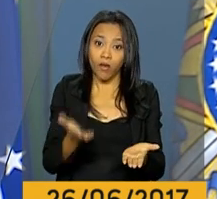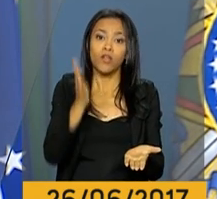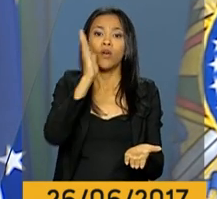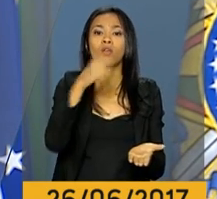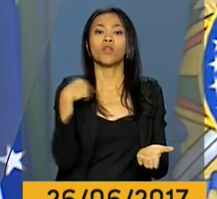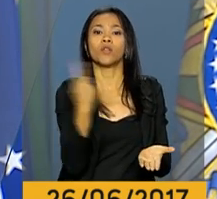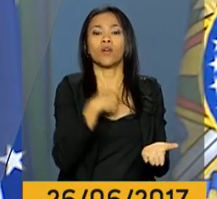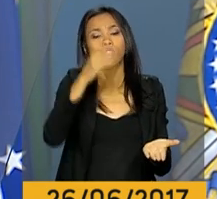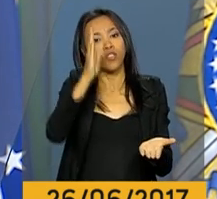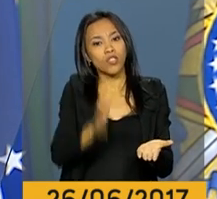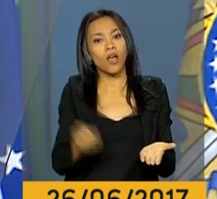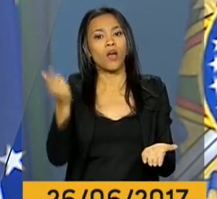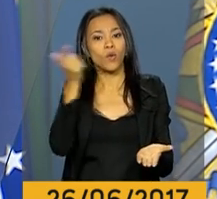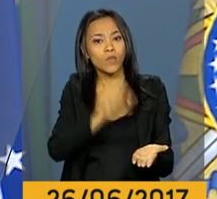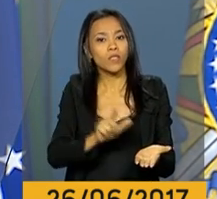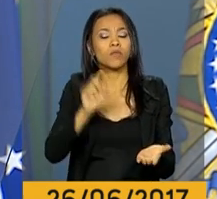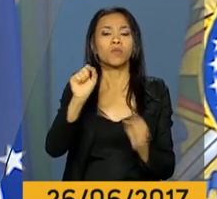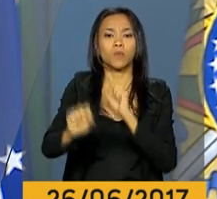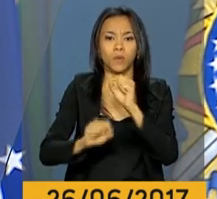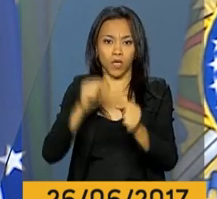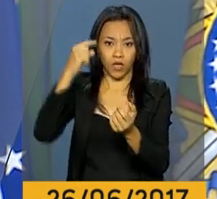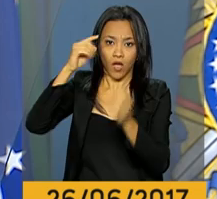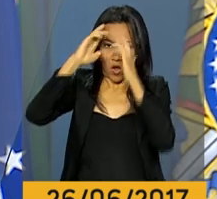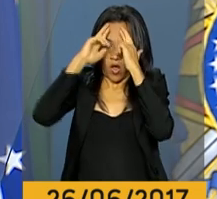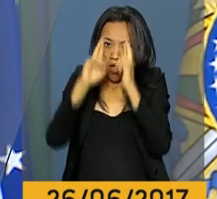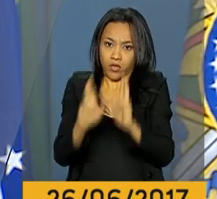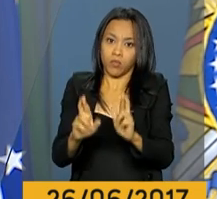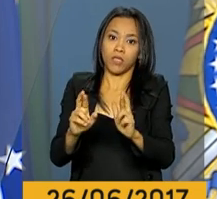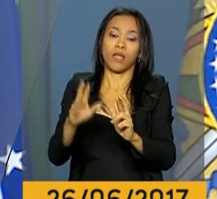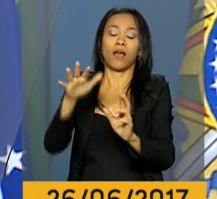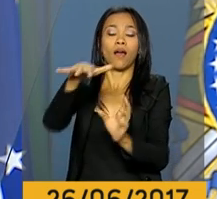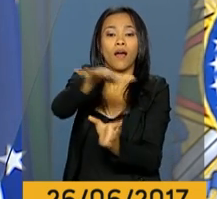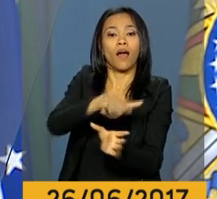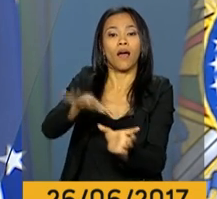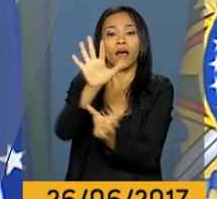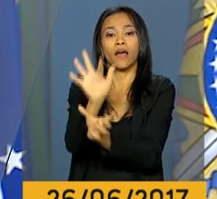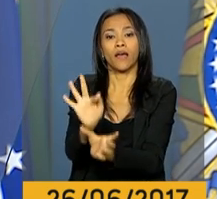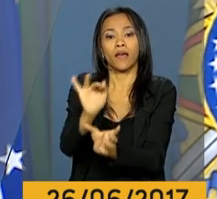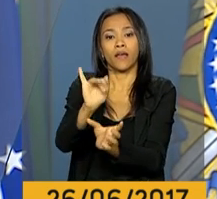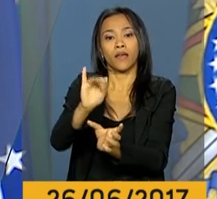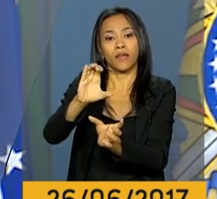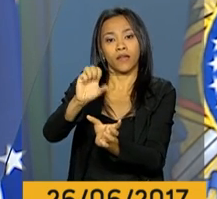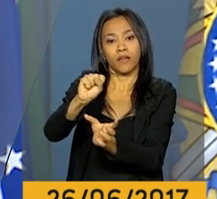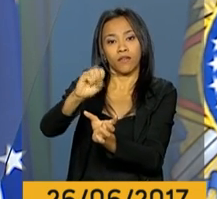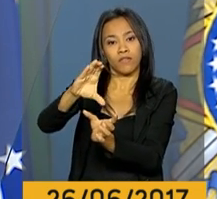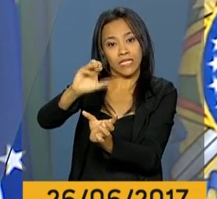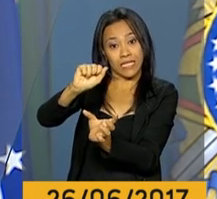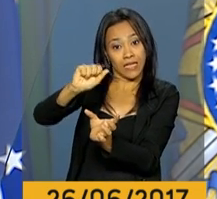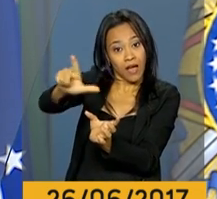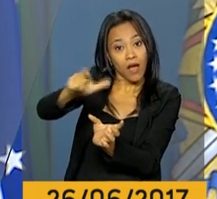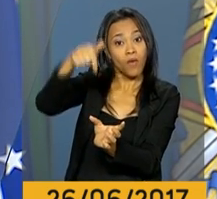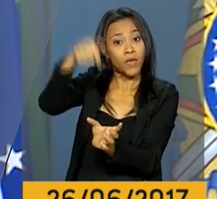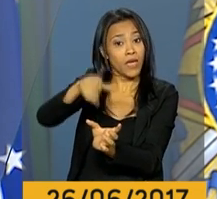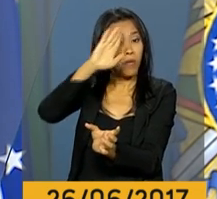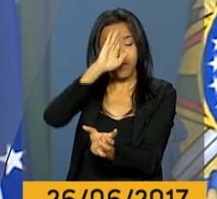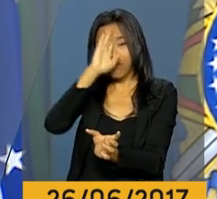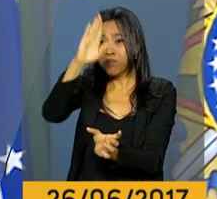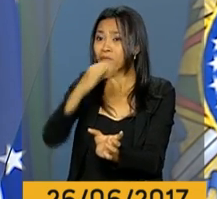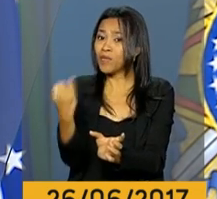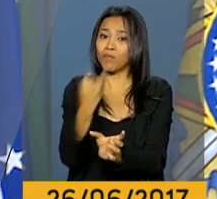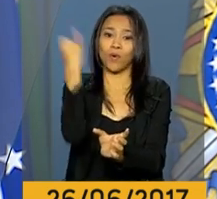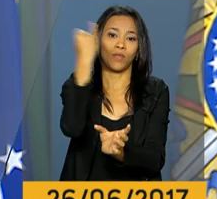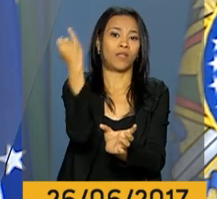resgatamos a responsabilidade fiscal como Pilar fundamental de nossa economia eu